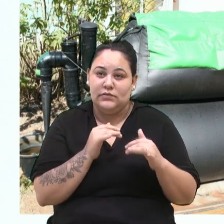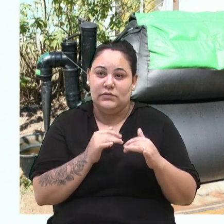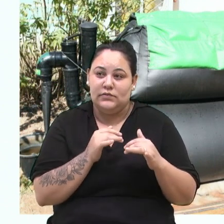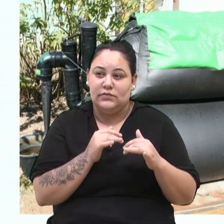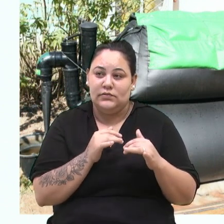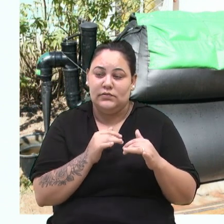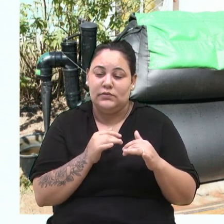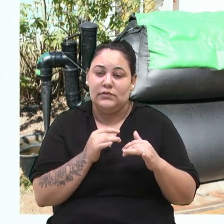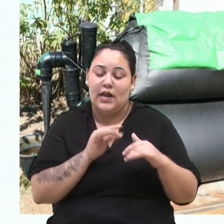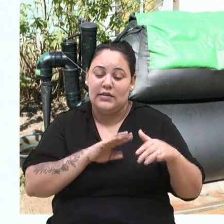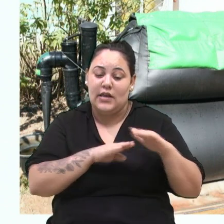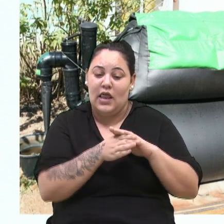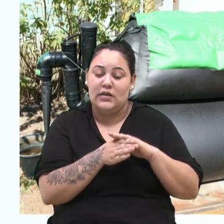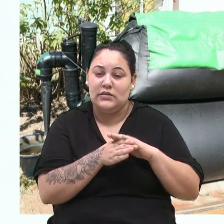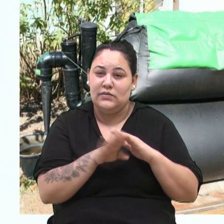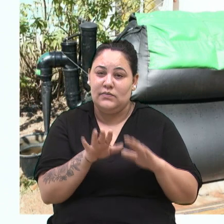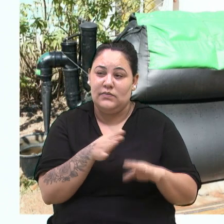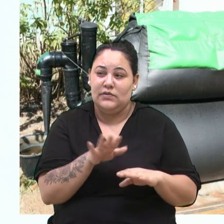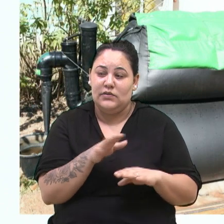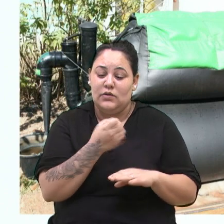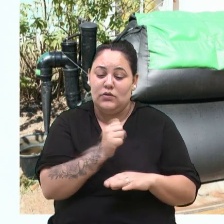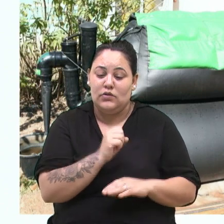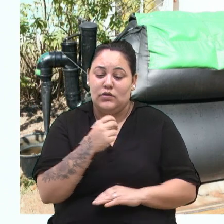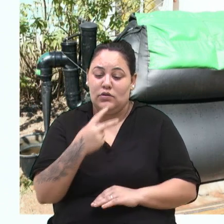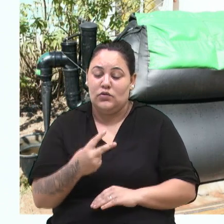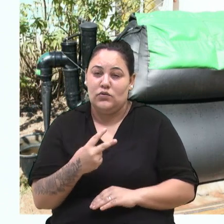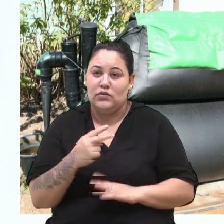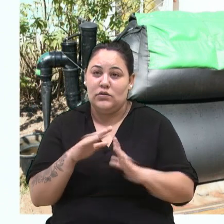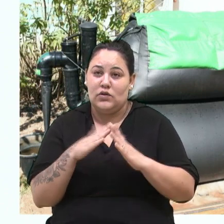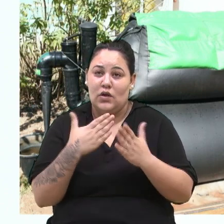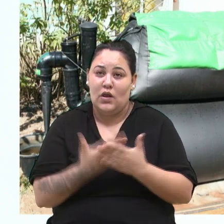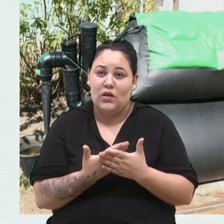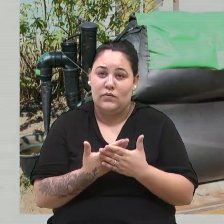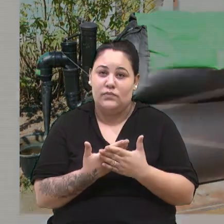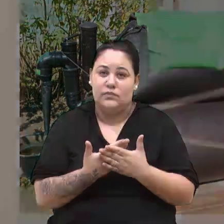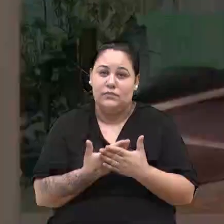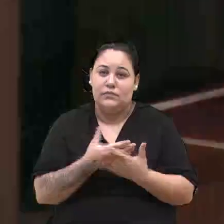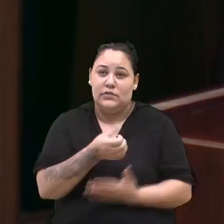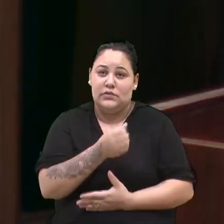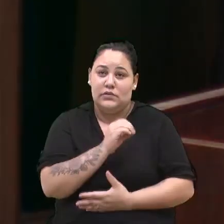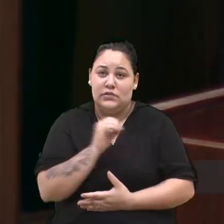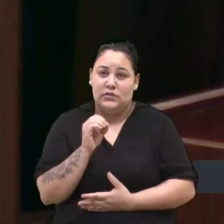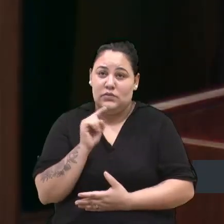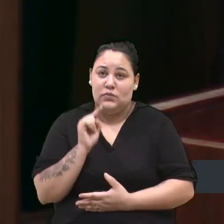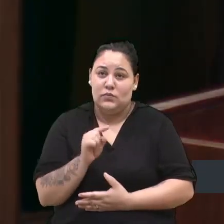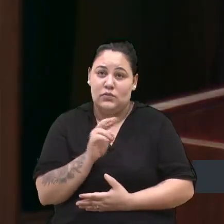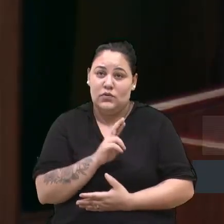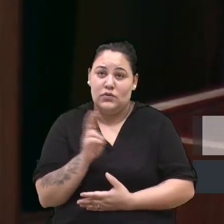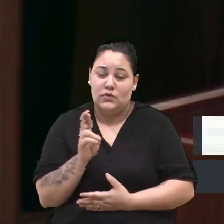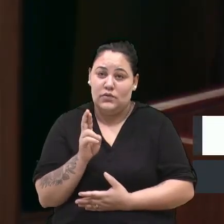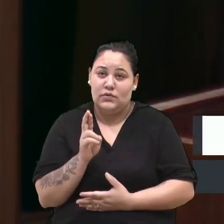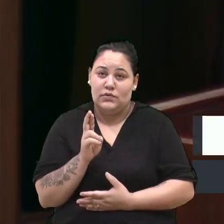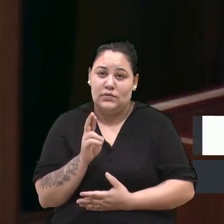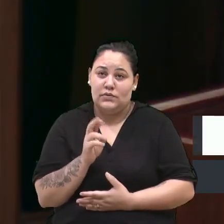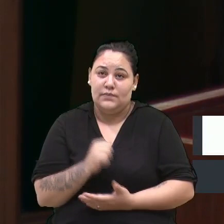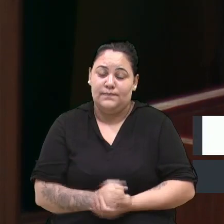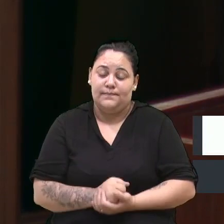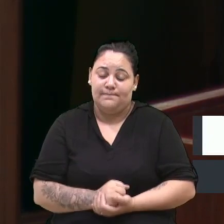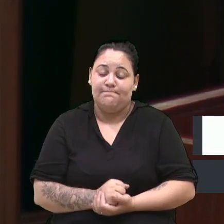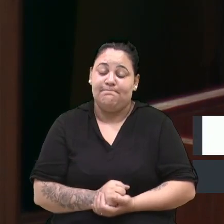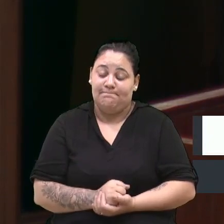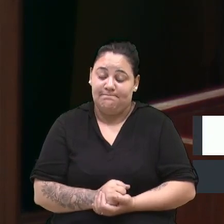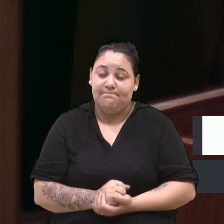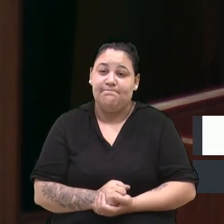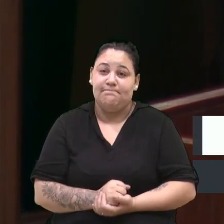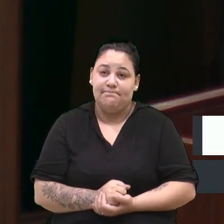desses equipamentos nas 82 escolas, custaria mais ou menos 600 mil reais, e gasta 400 de gás.